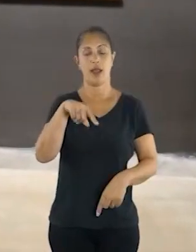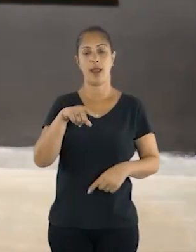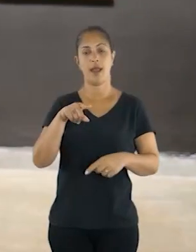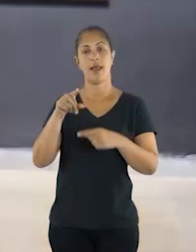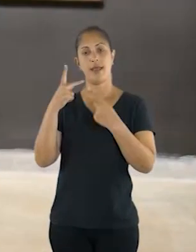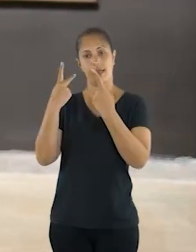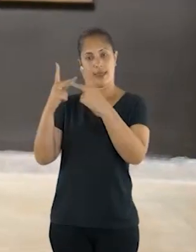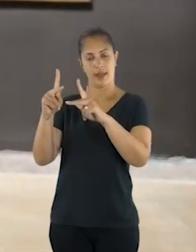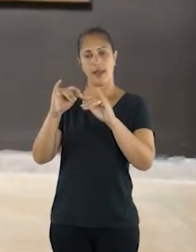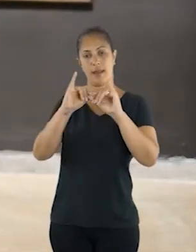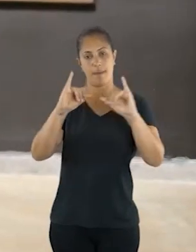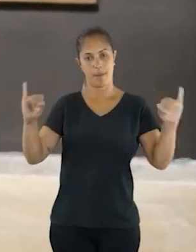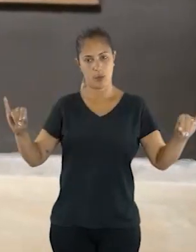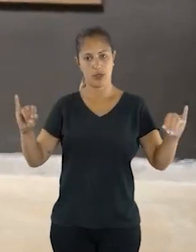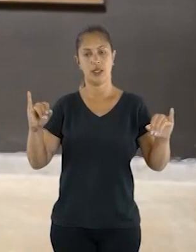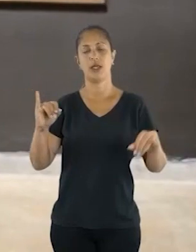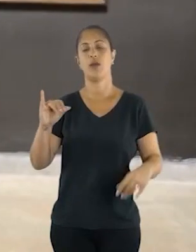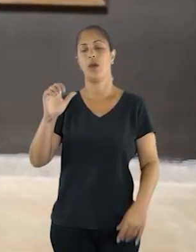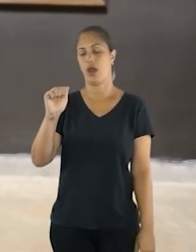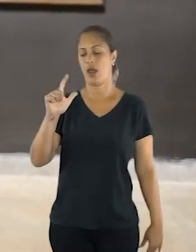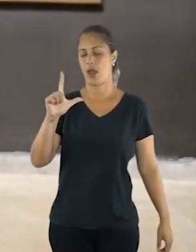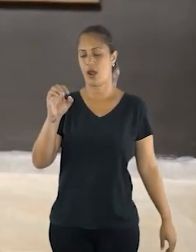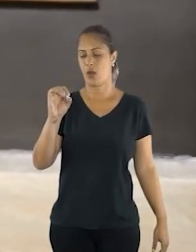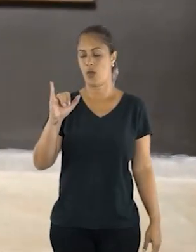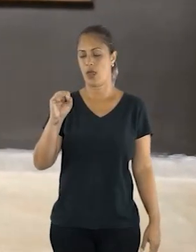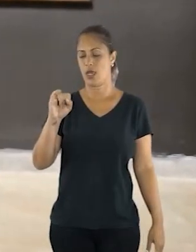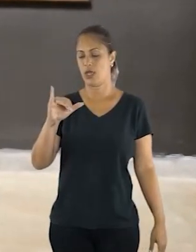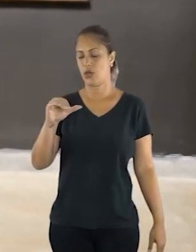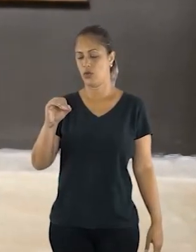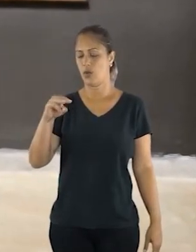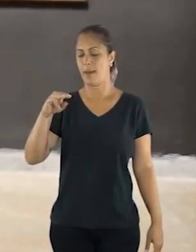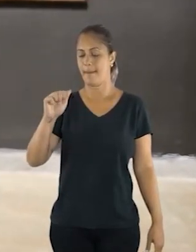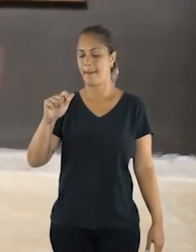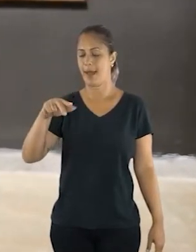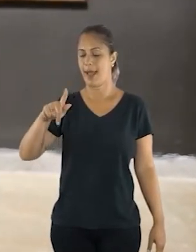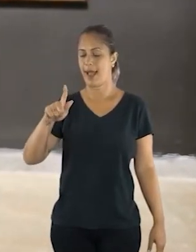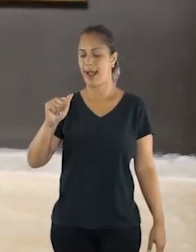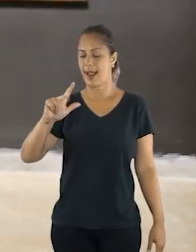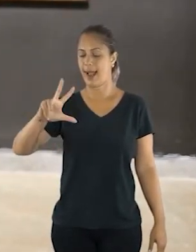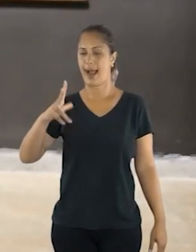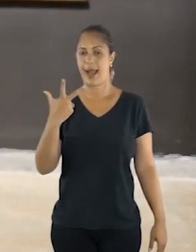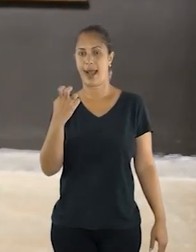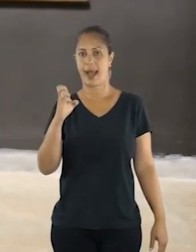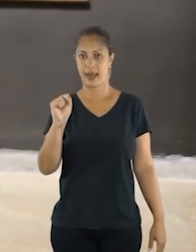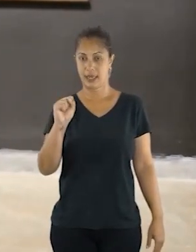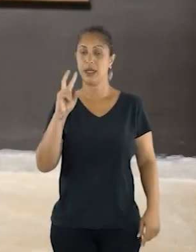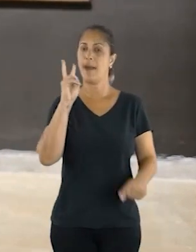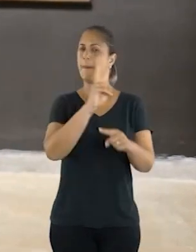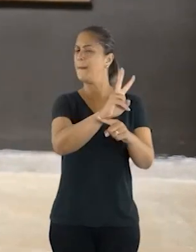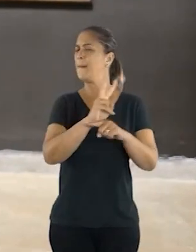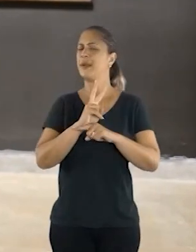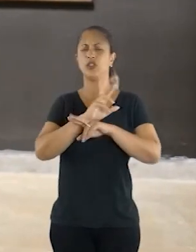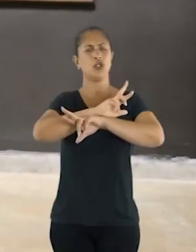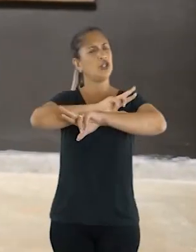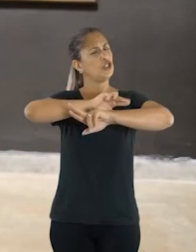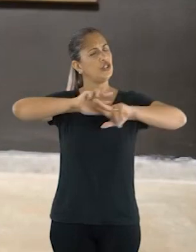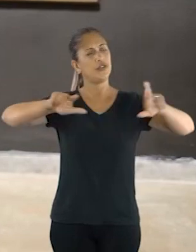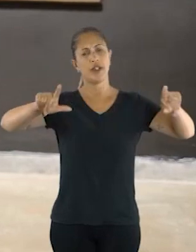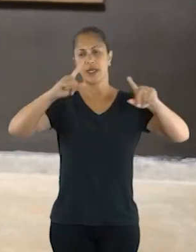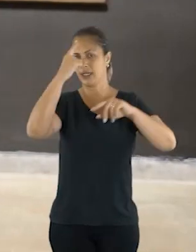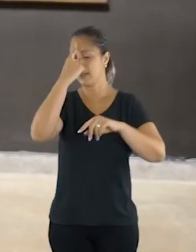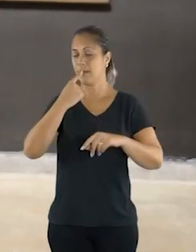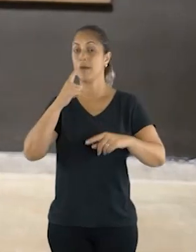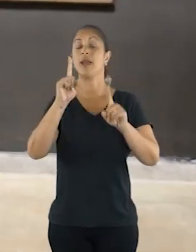MAMAN, ao Museu de Arte Luiz Magalhães, de Arte Moderna Luiz Magalhães, que nos emprestou uma porção de obras,